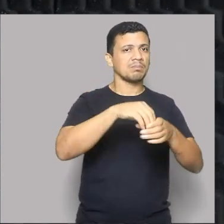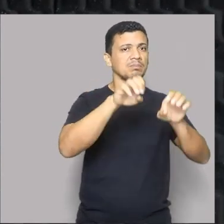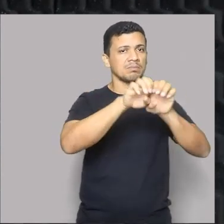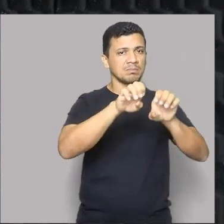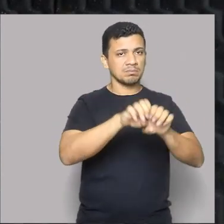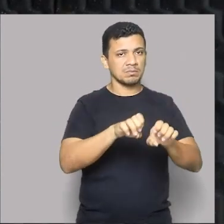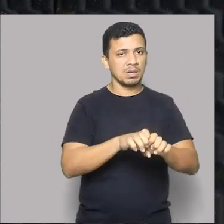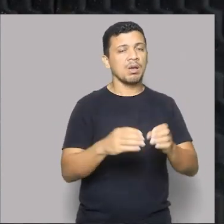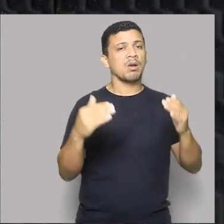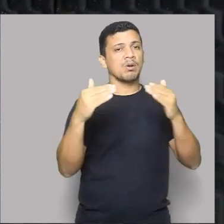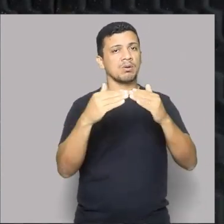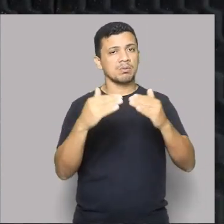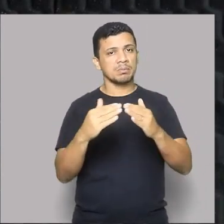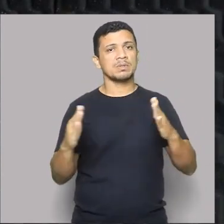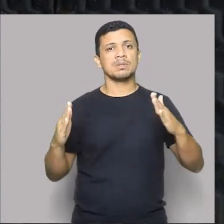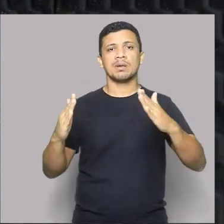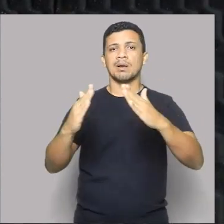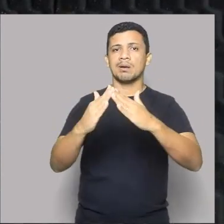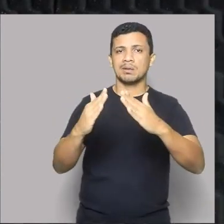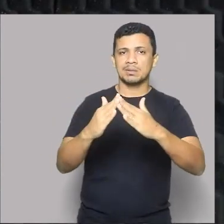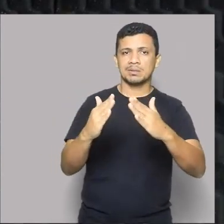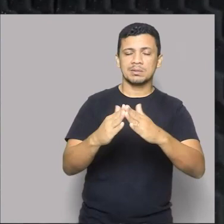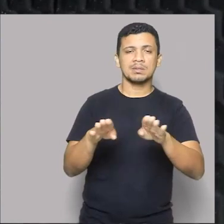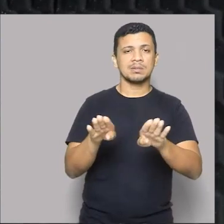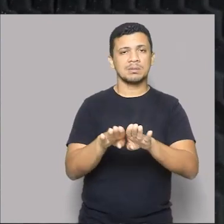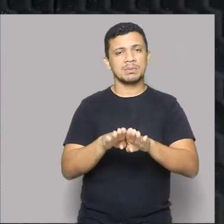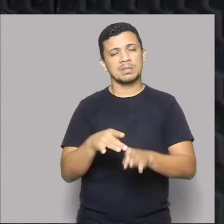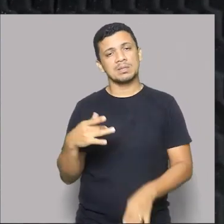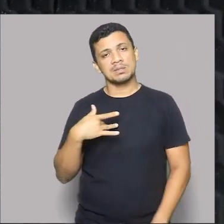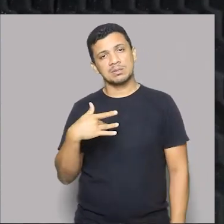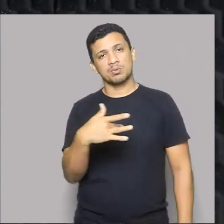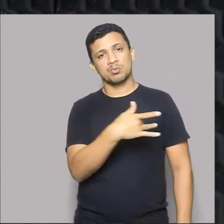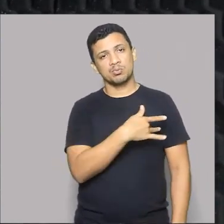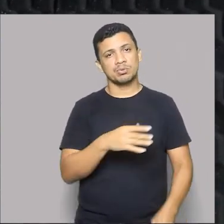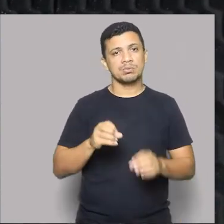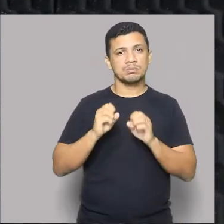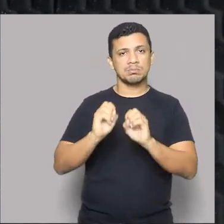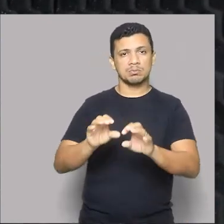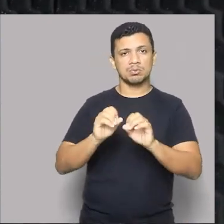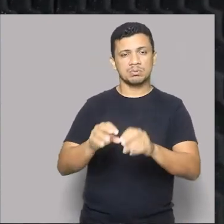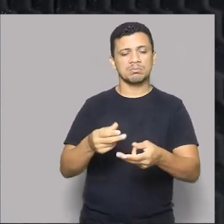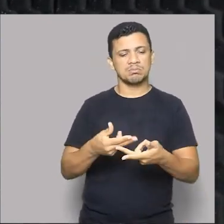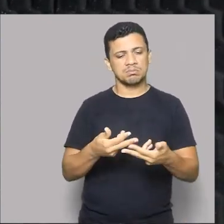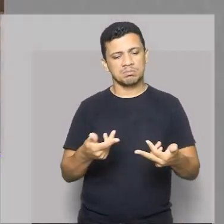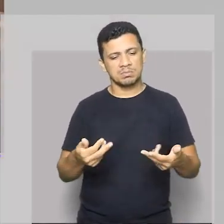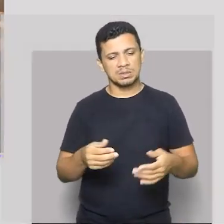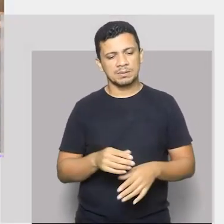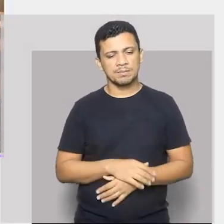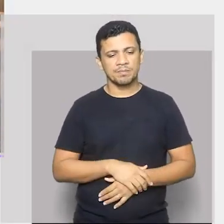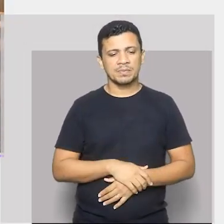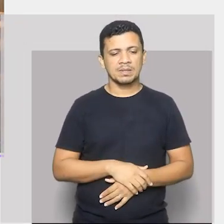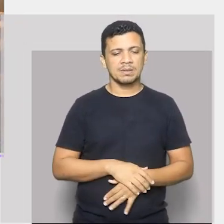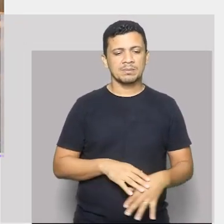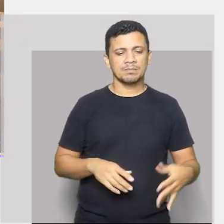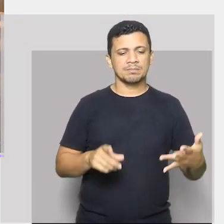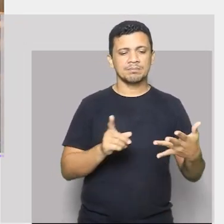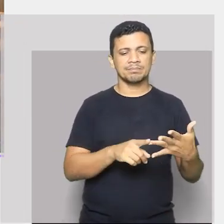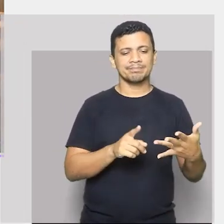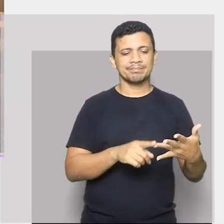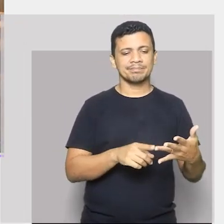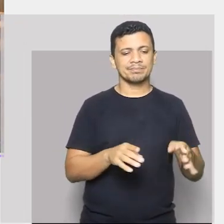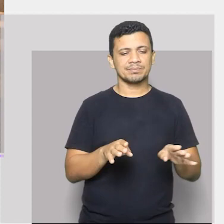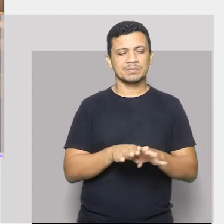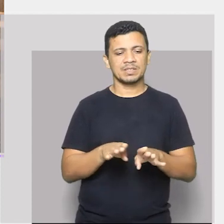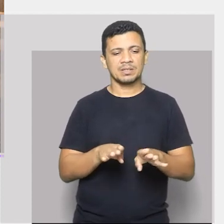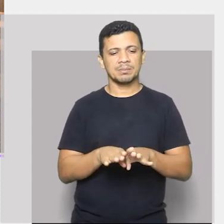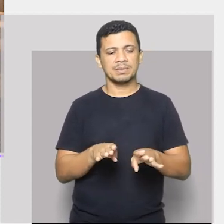e habitação e as outras condições também, como saúde, né, como educação e etc. A gente tem também obstáculos para a